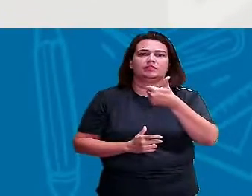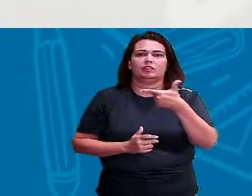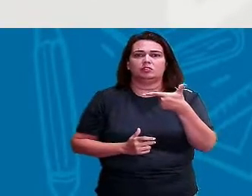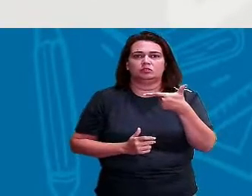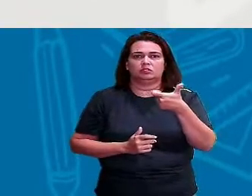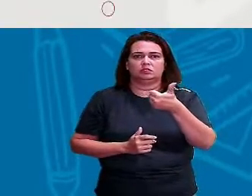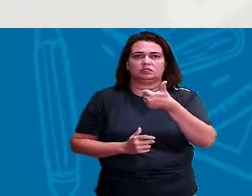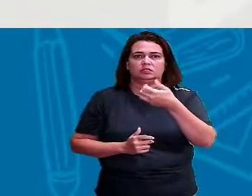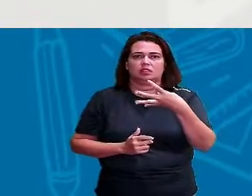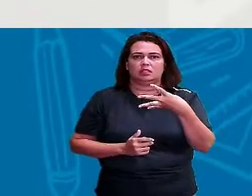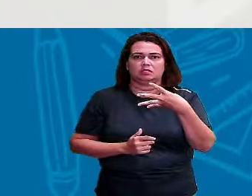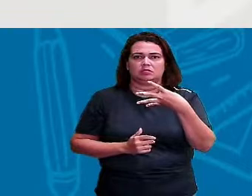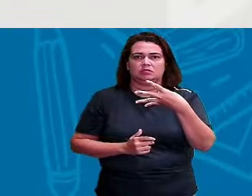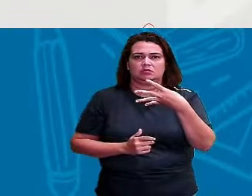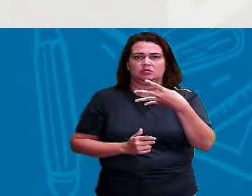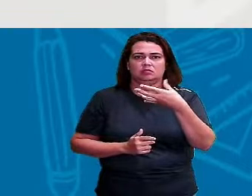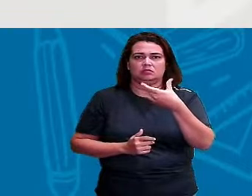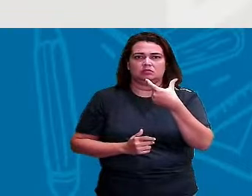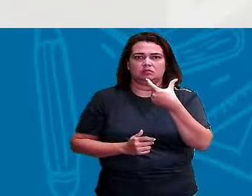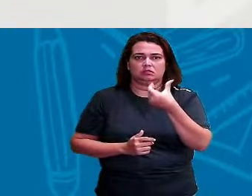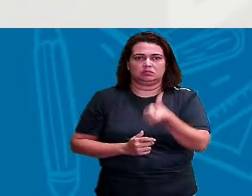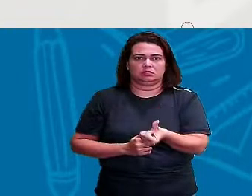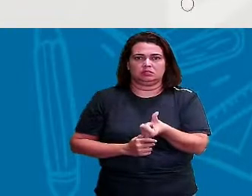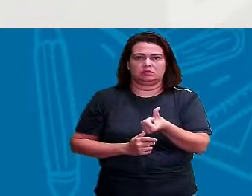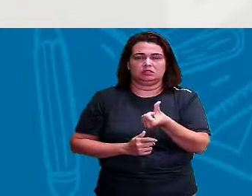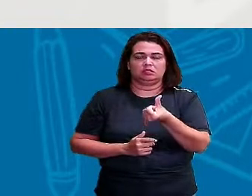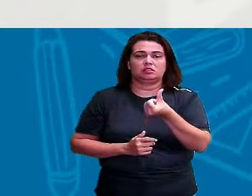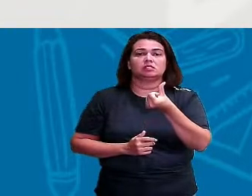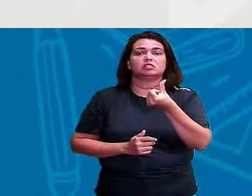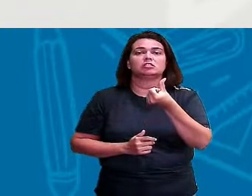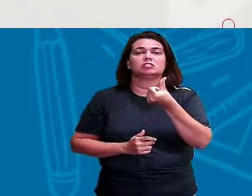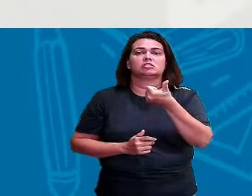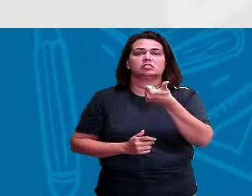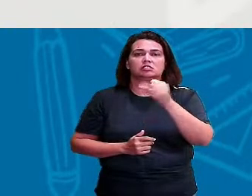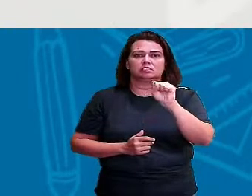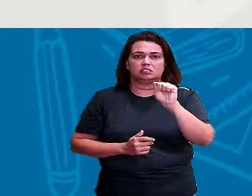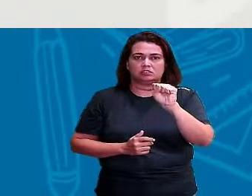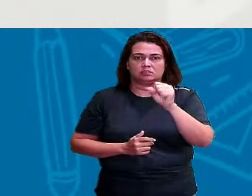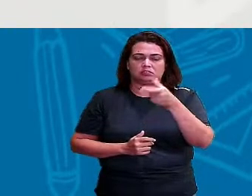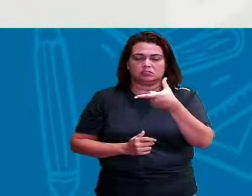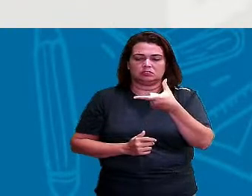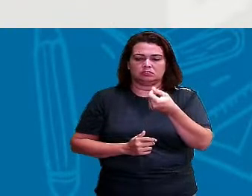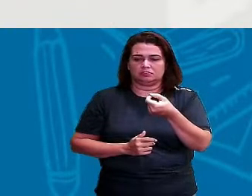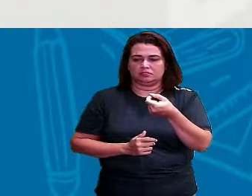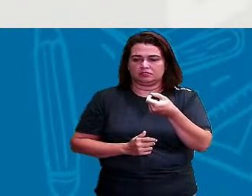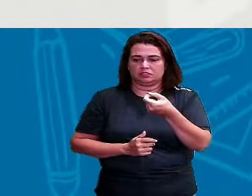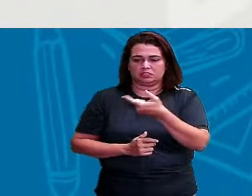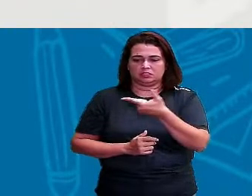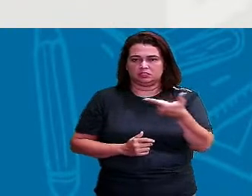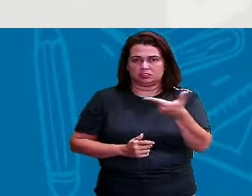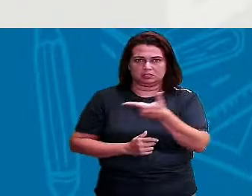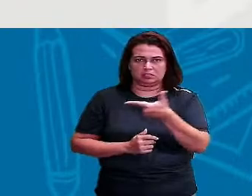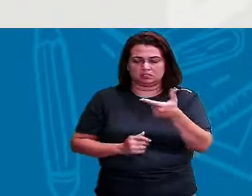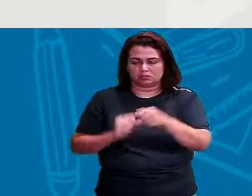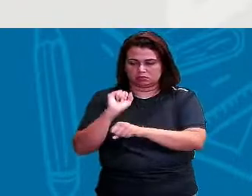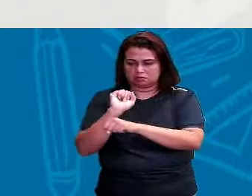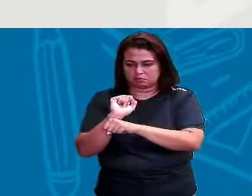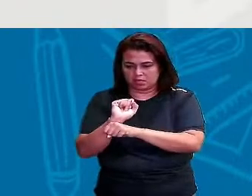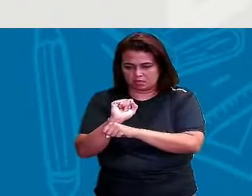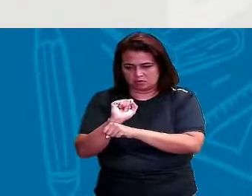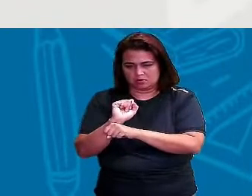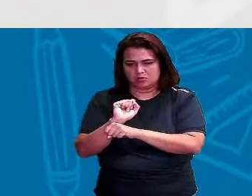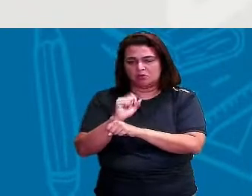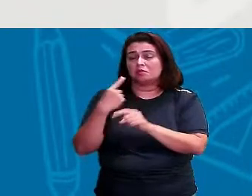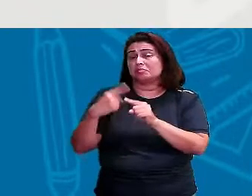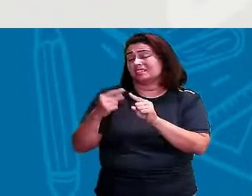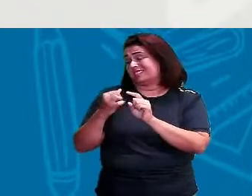12, 14, 16, 18, 20, parei no 22. Porque se eu quiser,